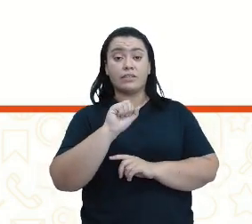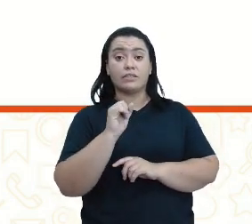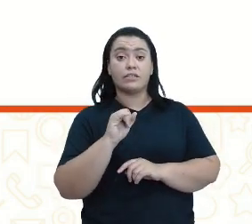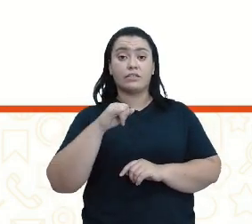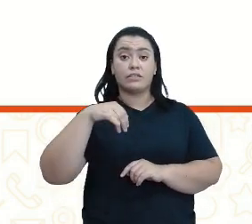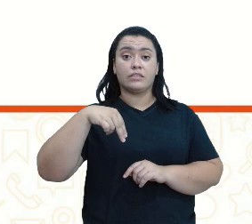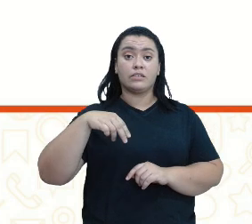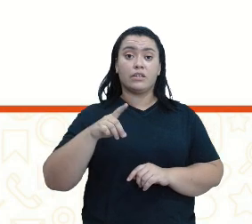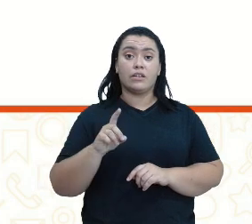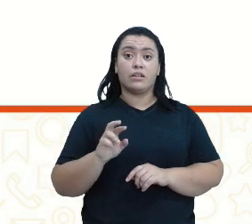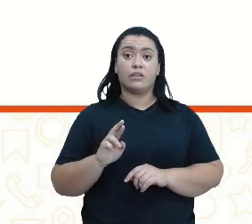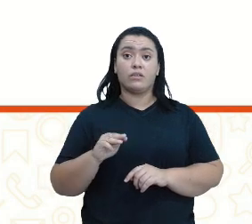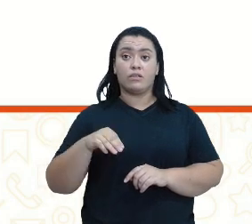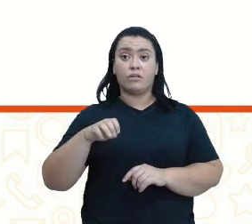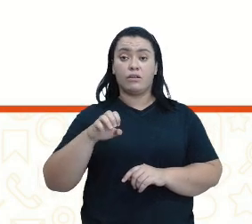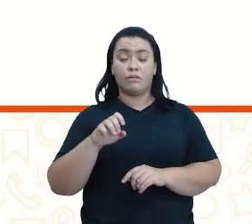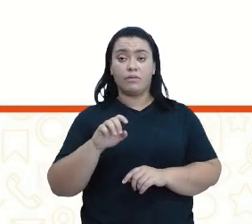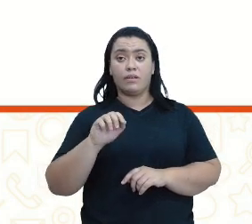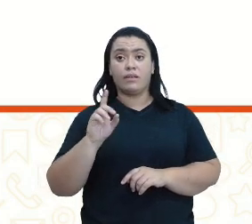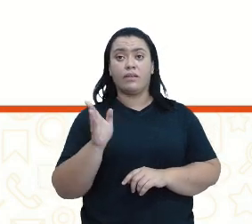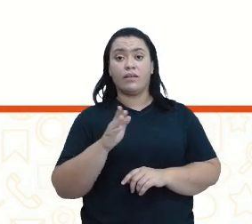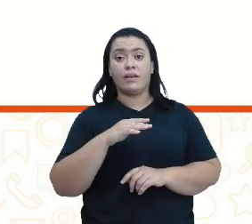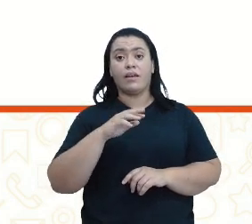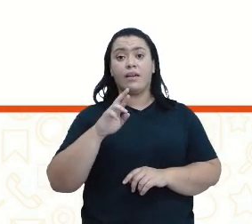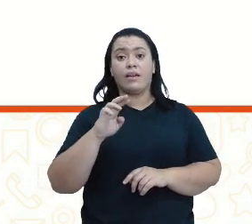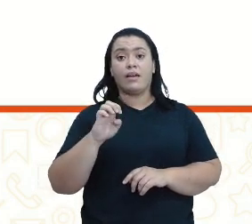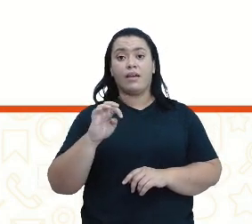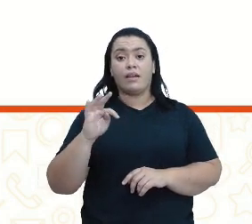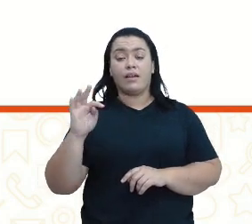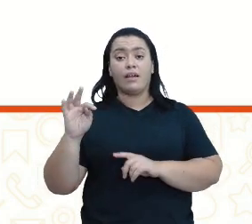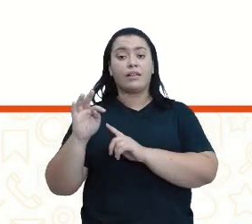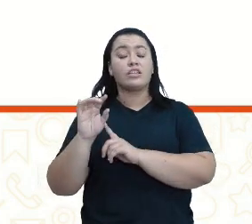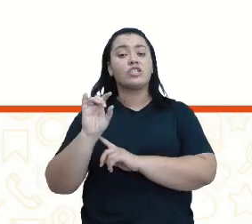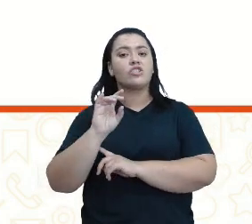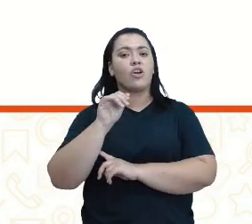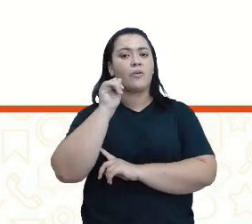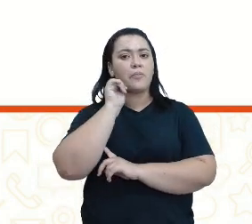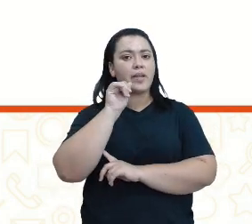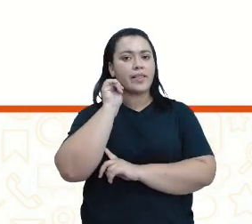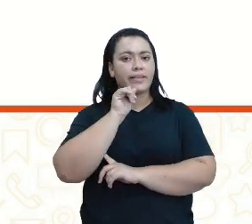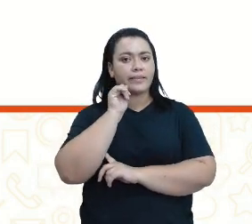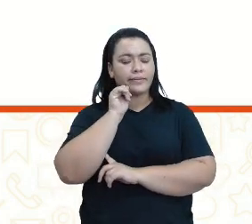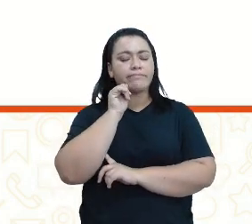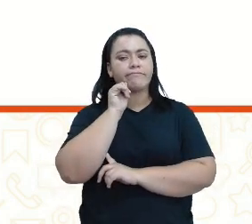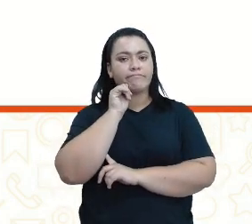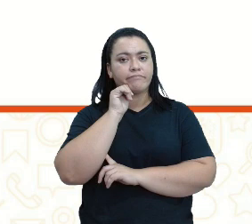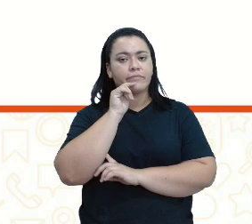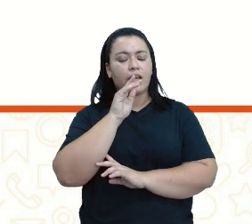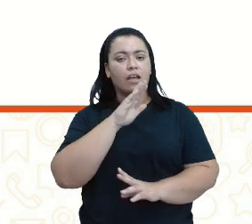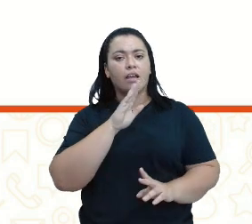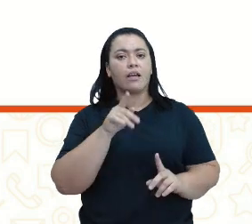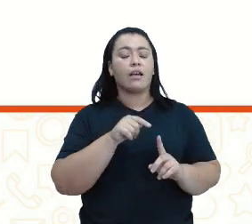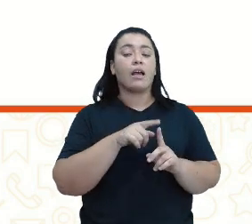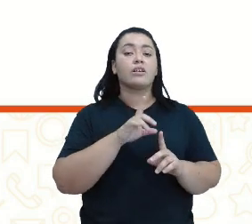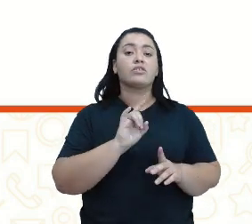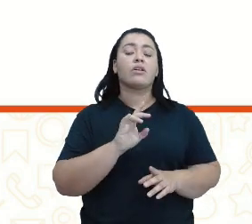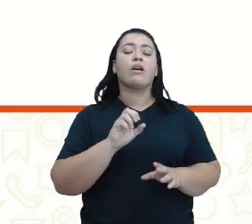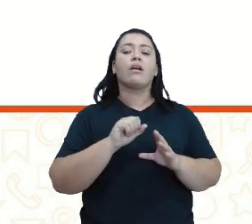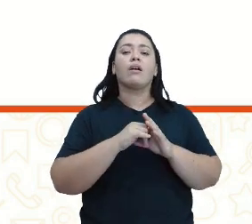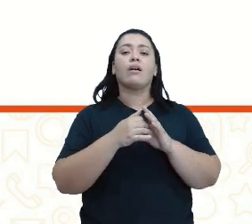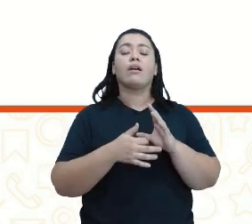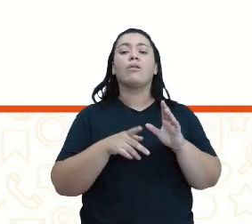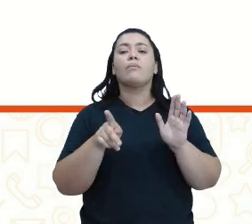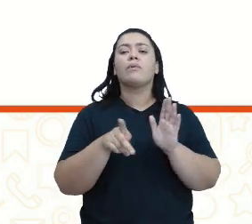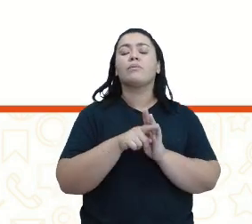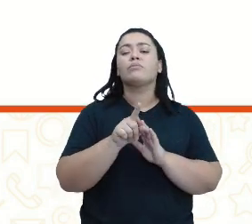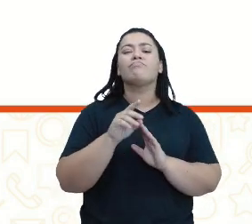específico, né, uma síndrome específica das meninas, e ele também tem essas características de comunicação, mas